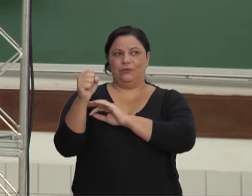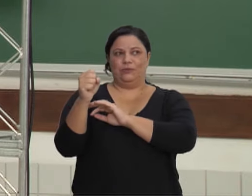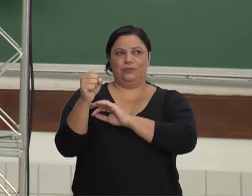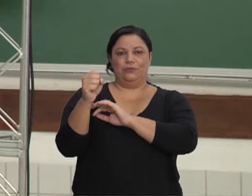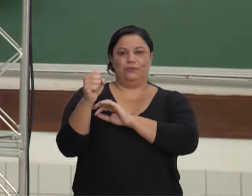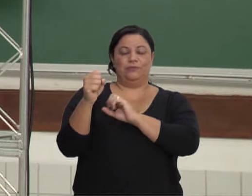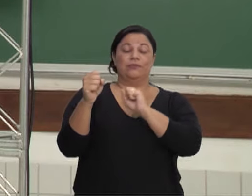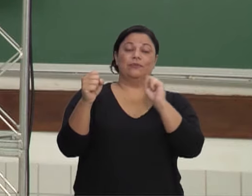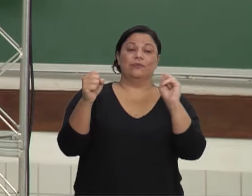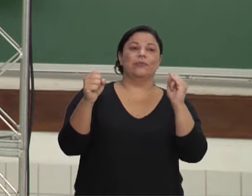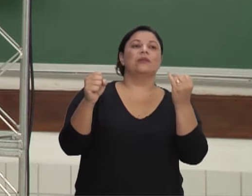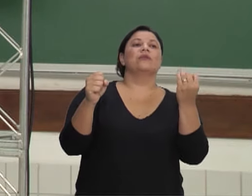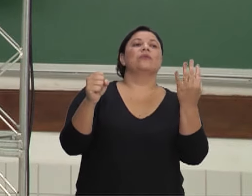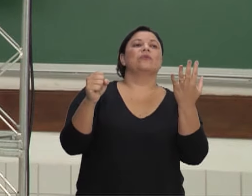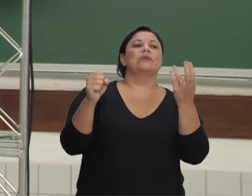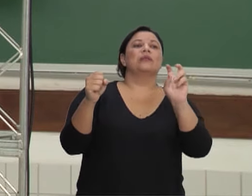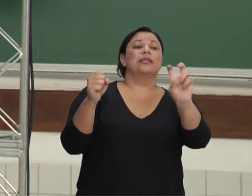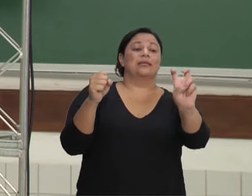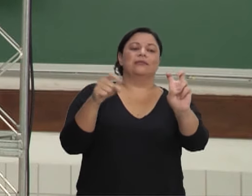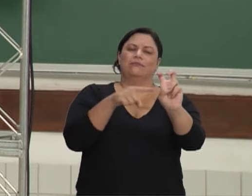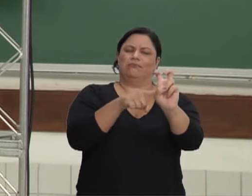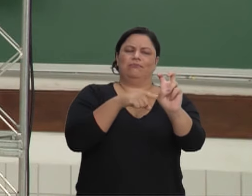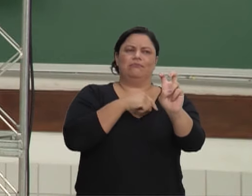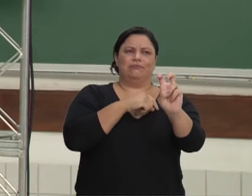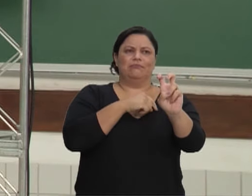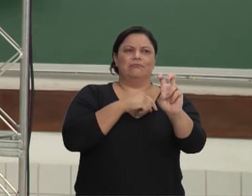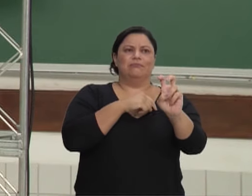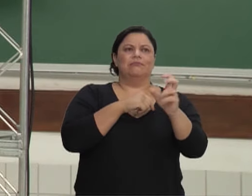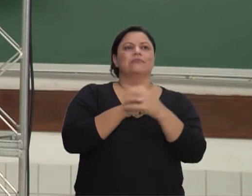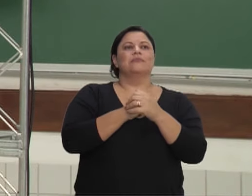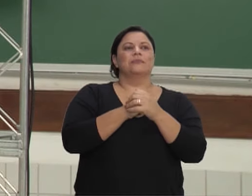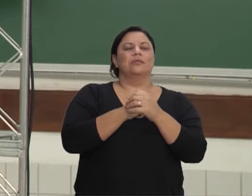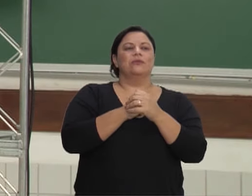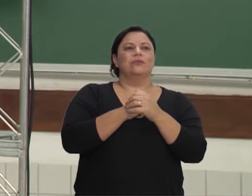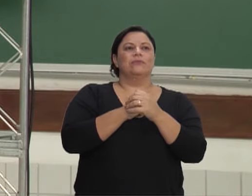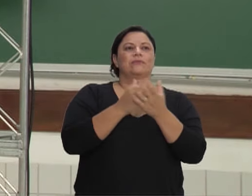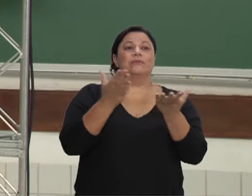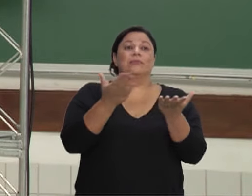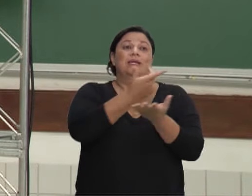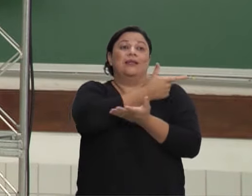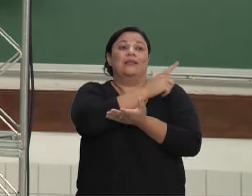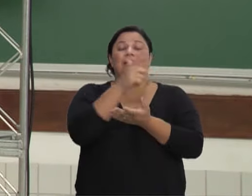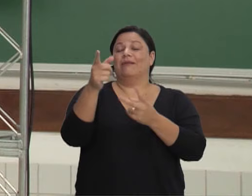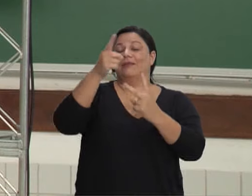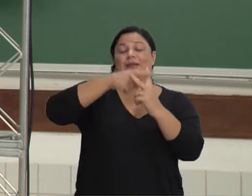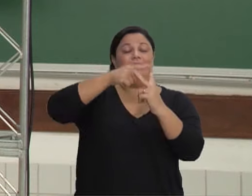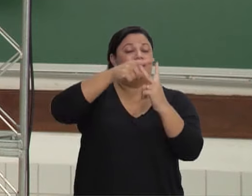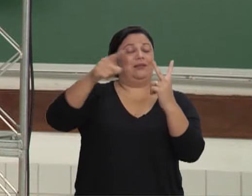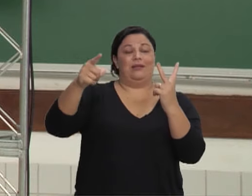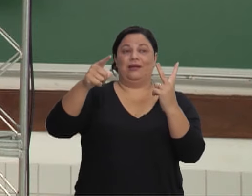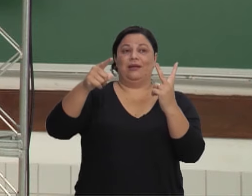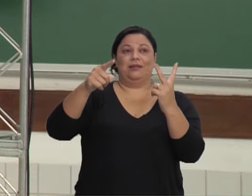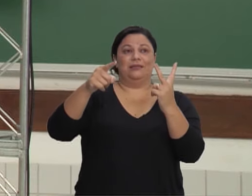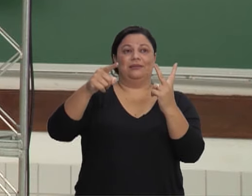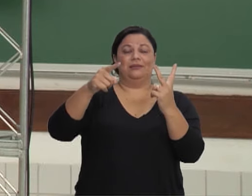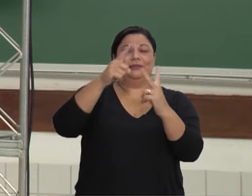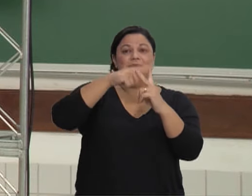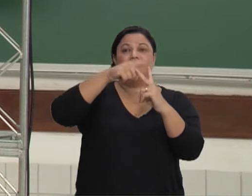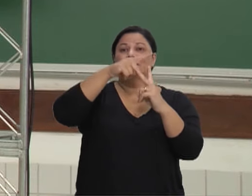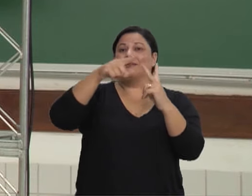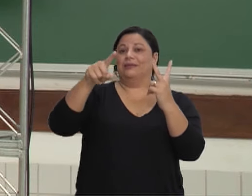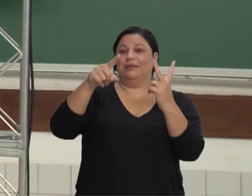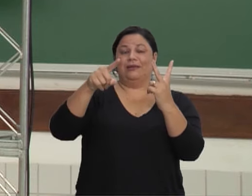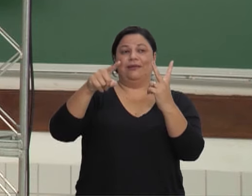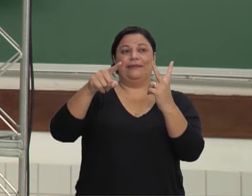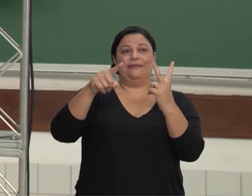10, 13. Menos 8, 5. Sobre raiz de 5. A gente não tem raiz aqui no